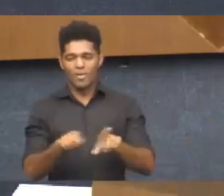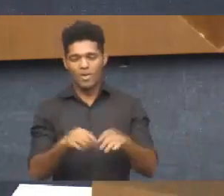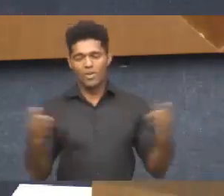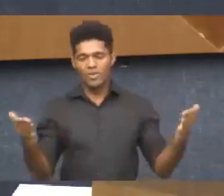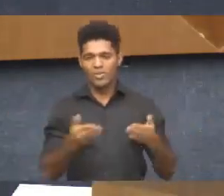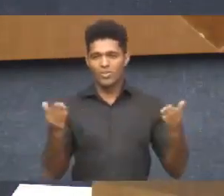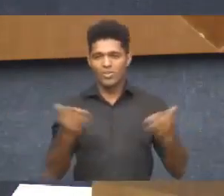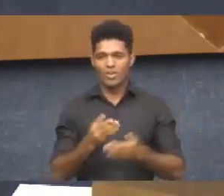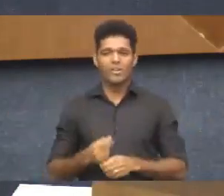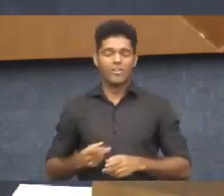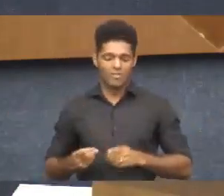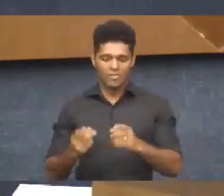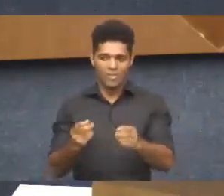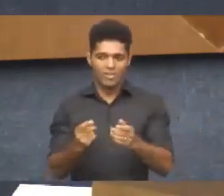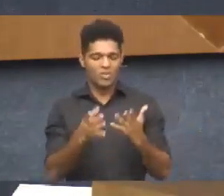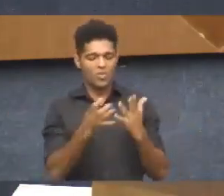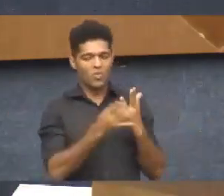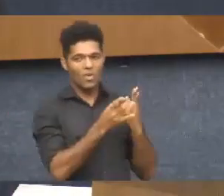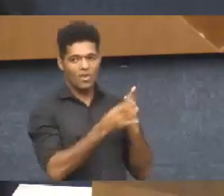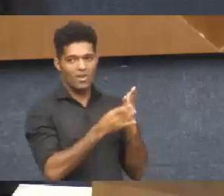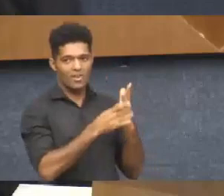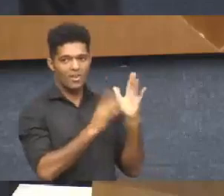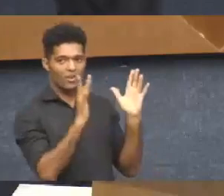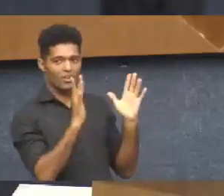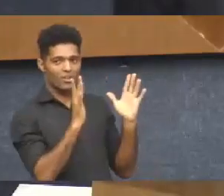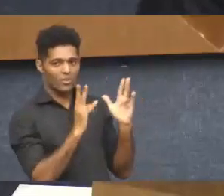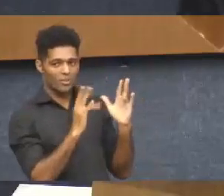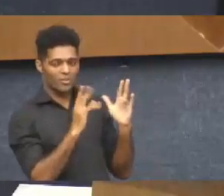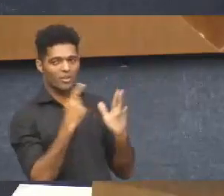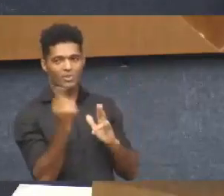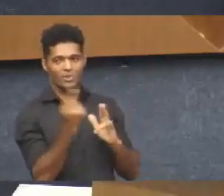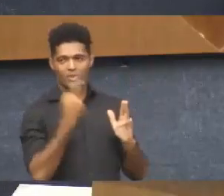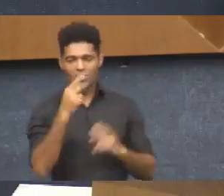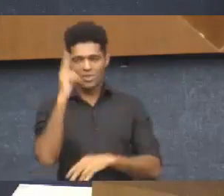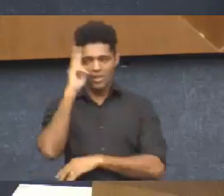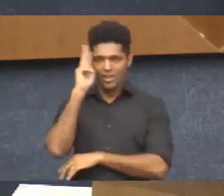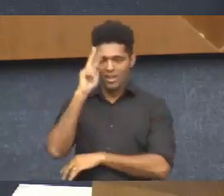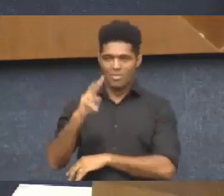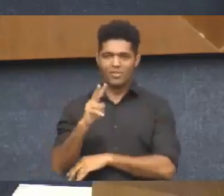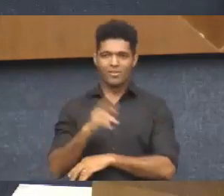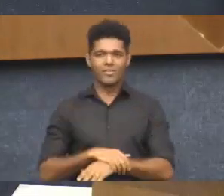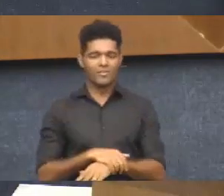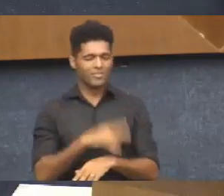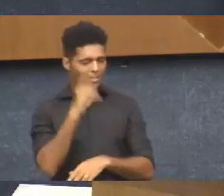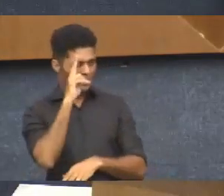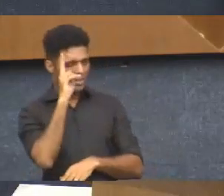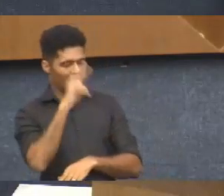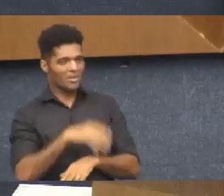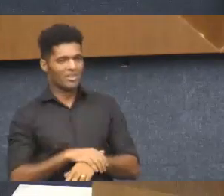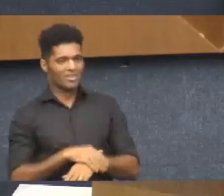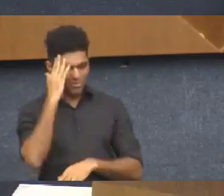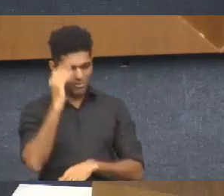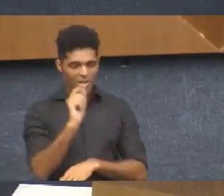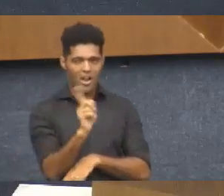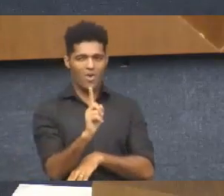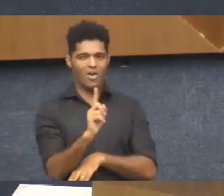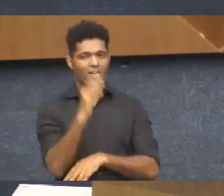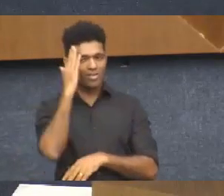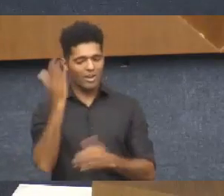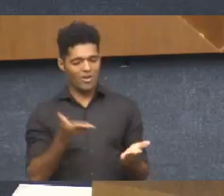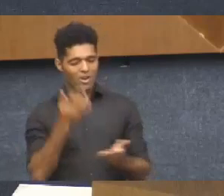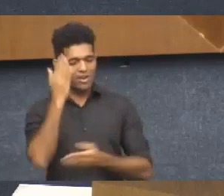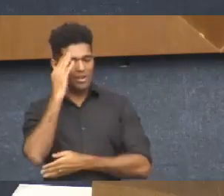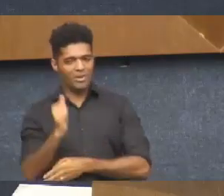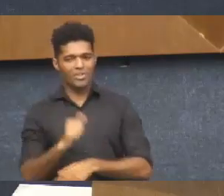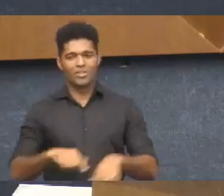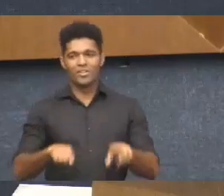anel de noivado nosso, lembra? Foi? Que a gente tinha de ouro. Você não sabe, está sabendo agora. Eu